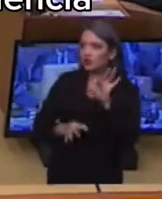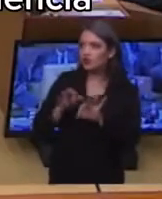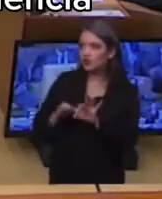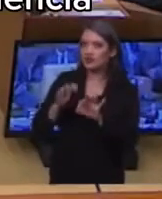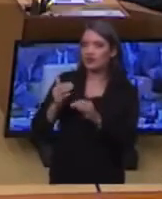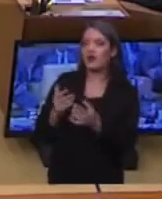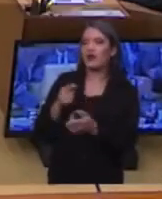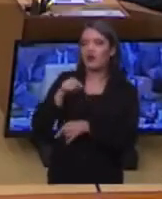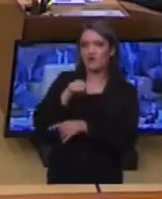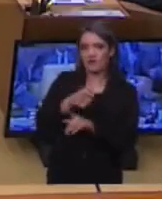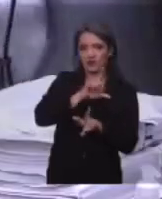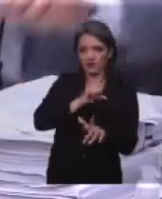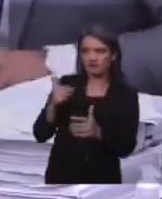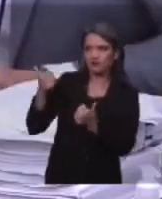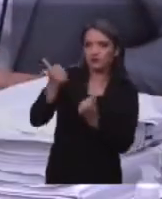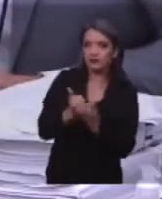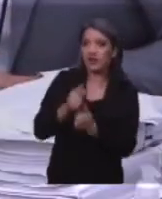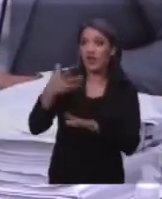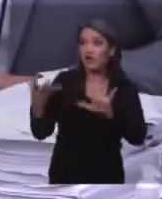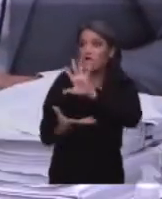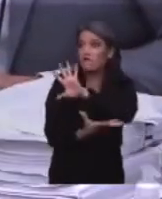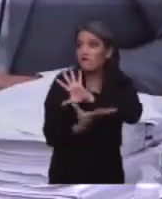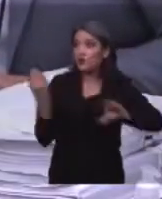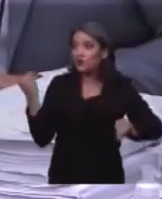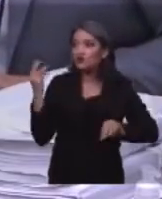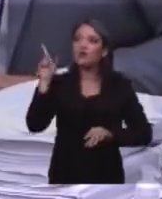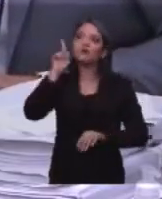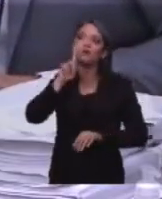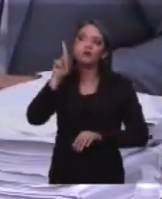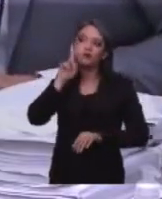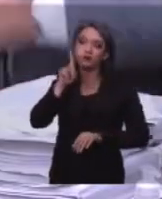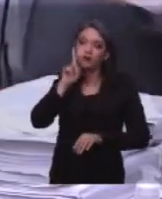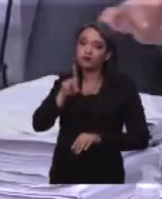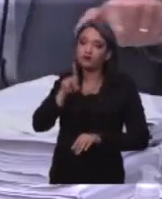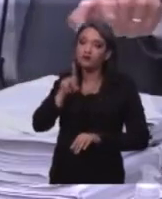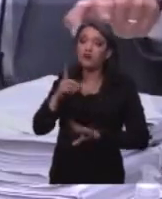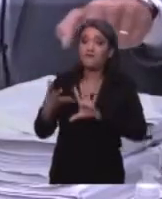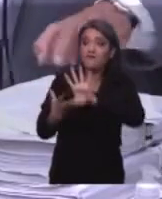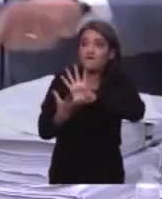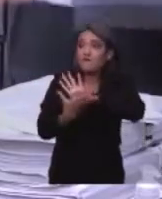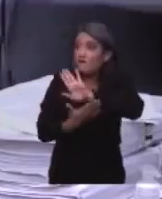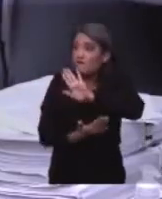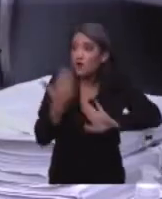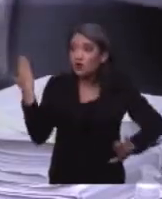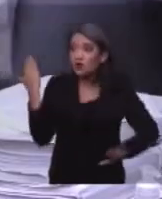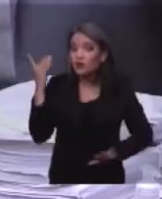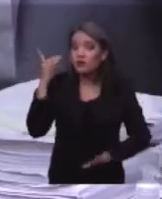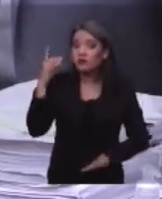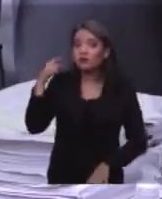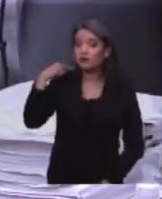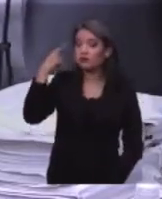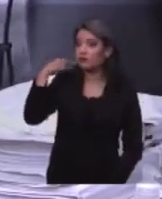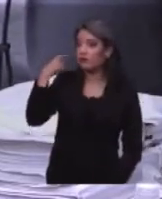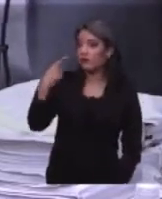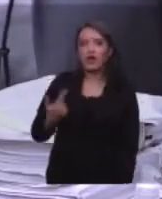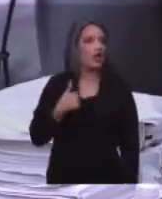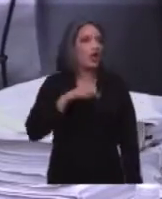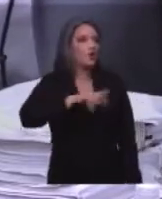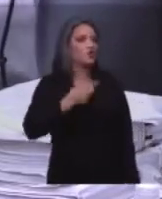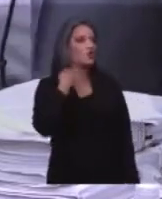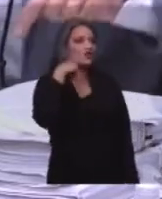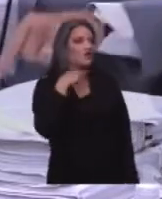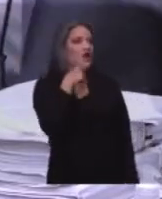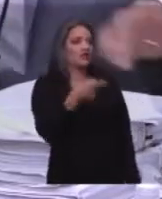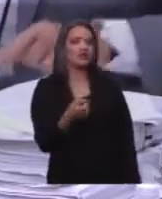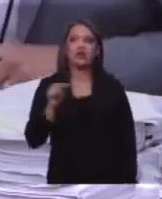Vossa Excelência, fugiu para os Estados Unidos, fugiu... Eu sou advogado de ninguém ministro. E jogou